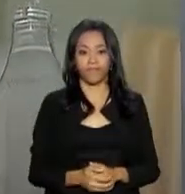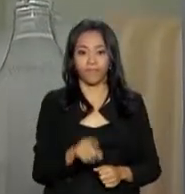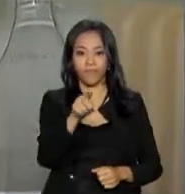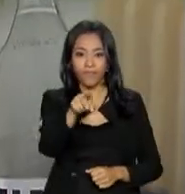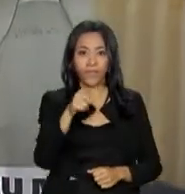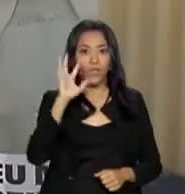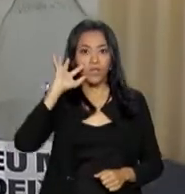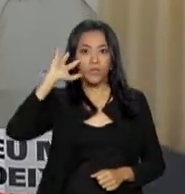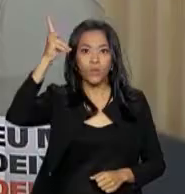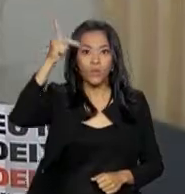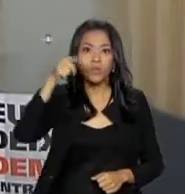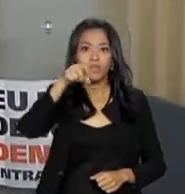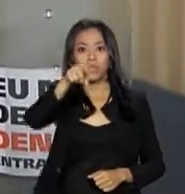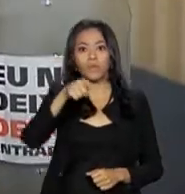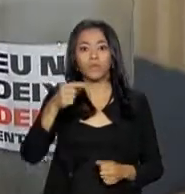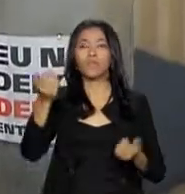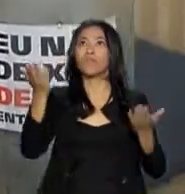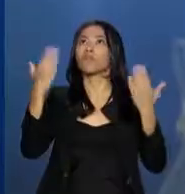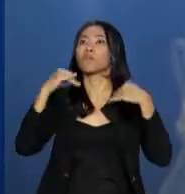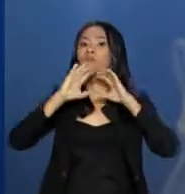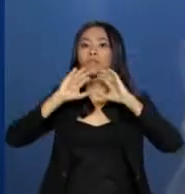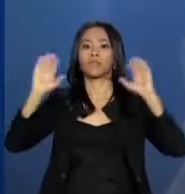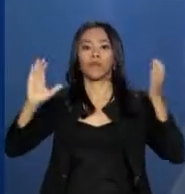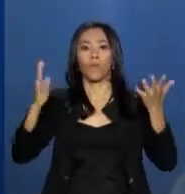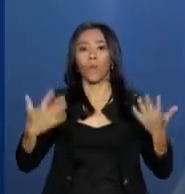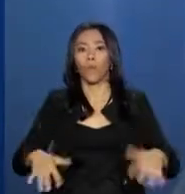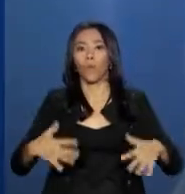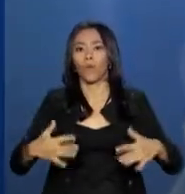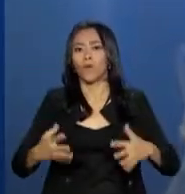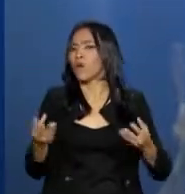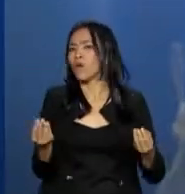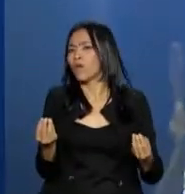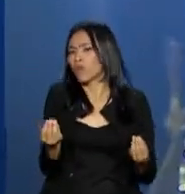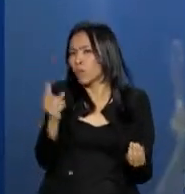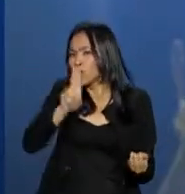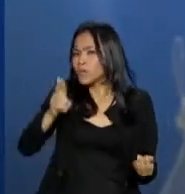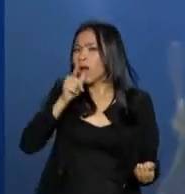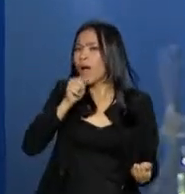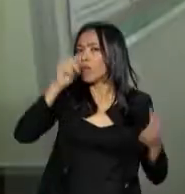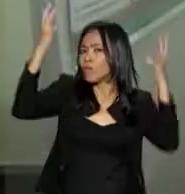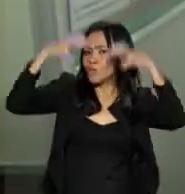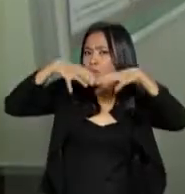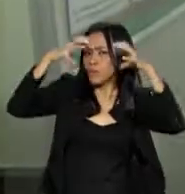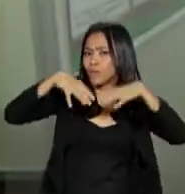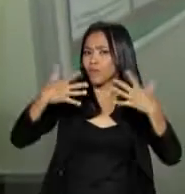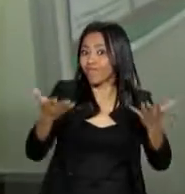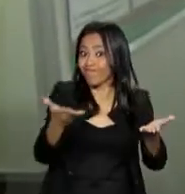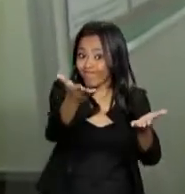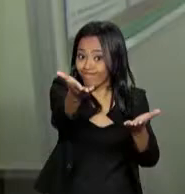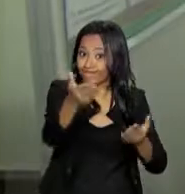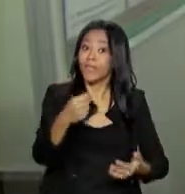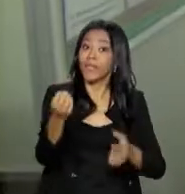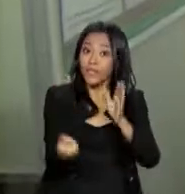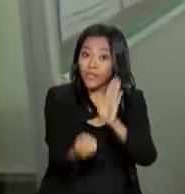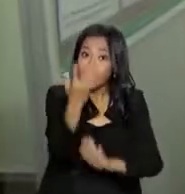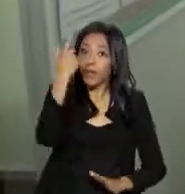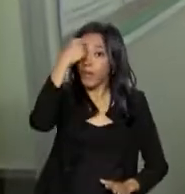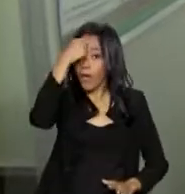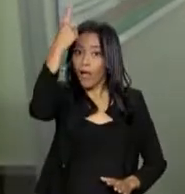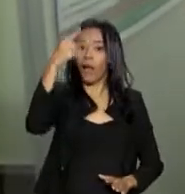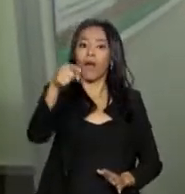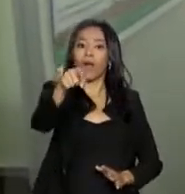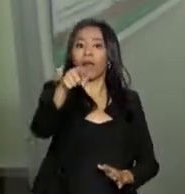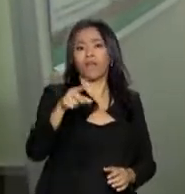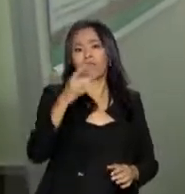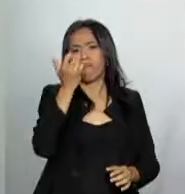Uma solução que caiu do céu. Por que não usar a água da chuva e economizar? Ele criou uma cisterna fácil de